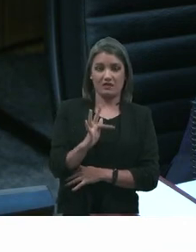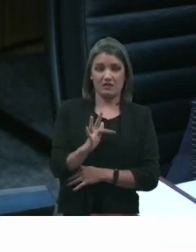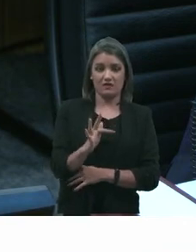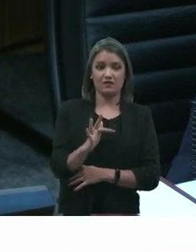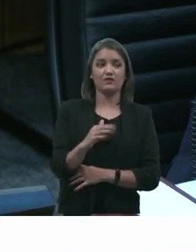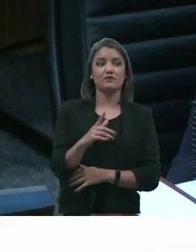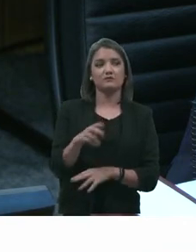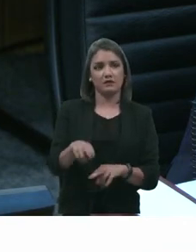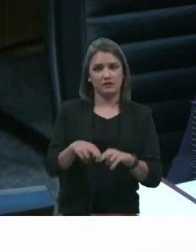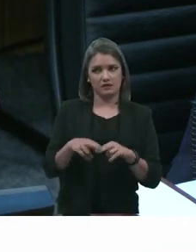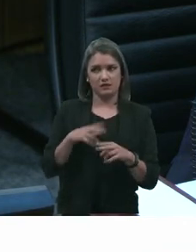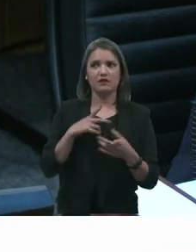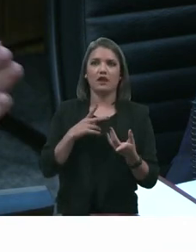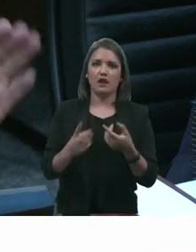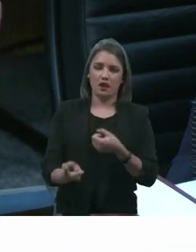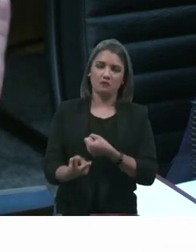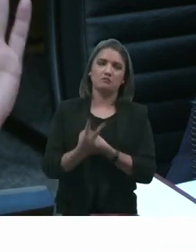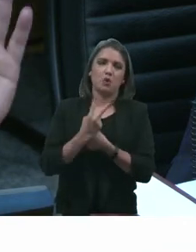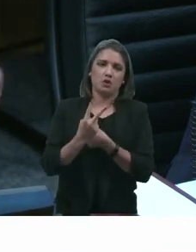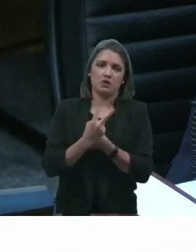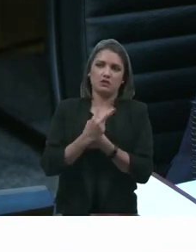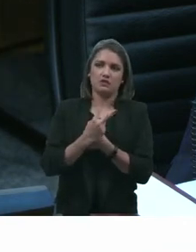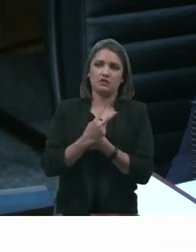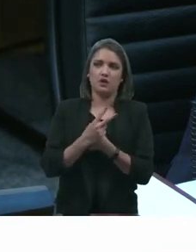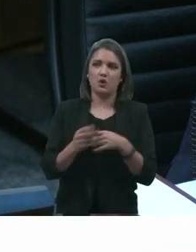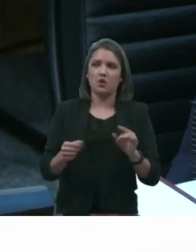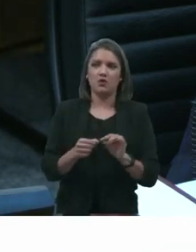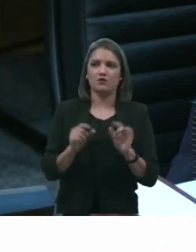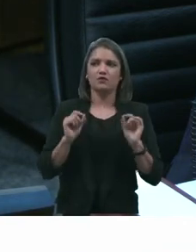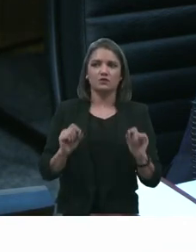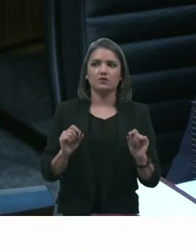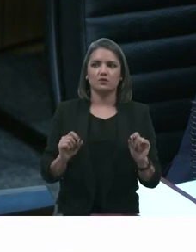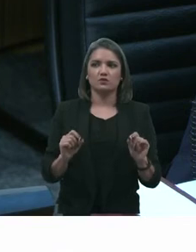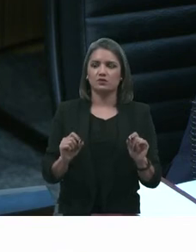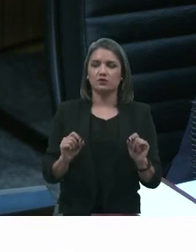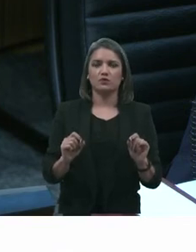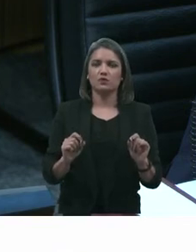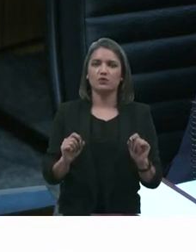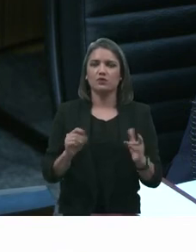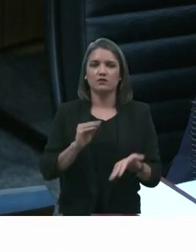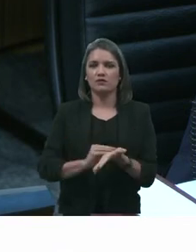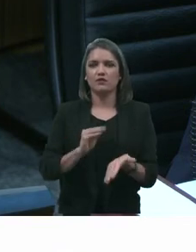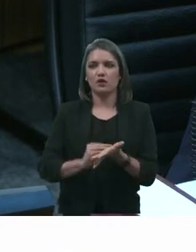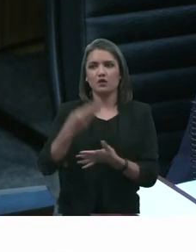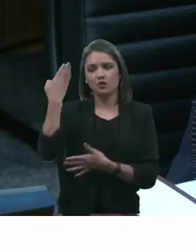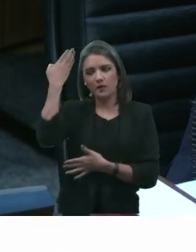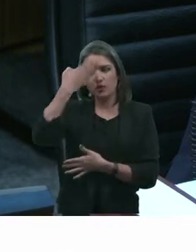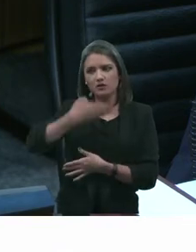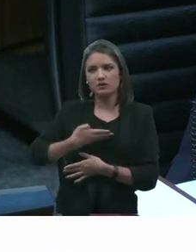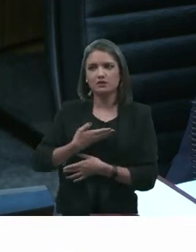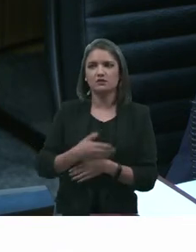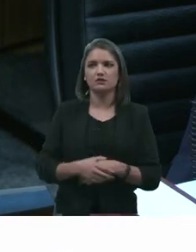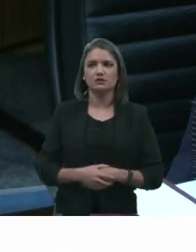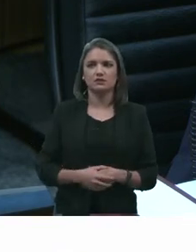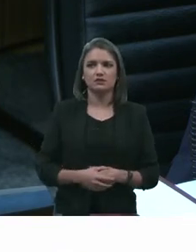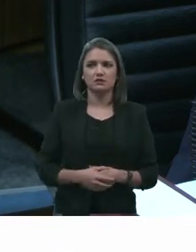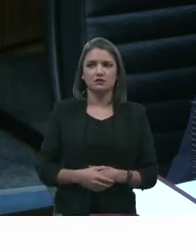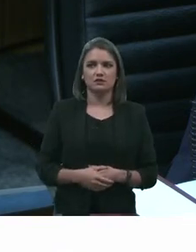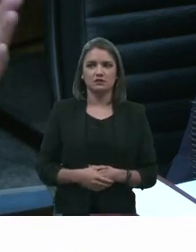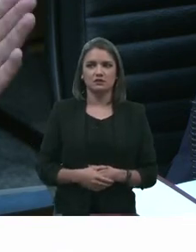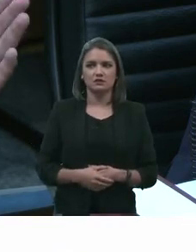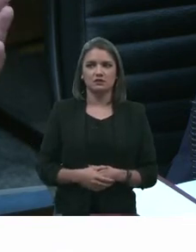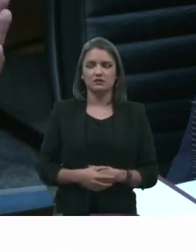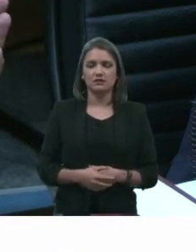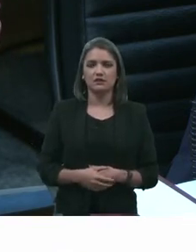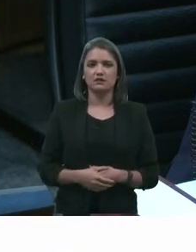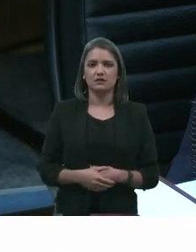de resguardo, autorresguardo, capitulou como falta de provas. Eu penso que é